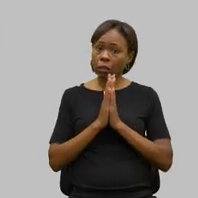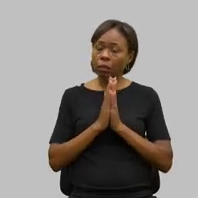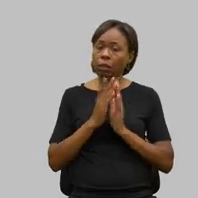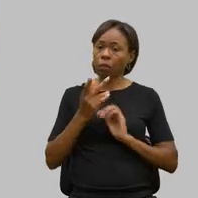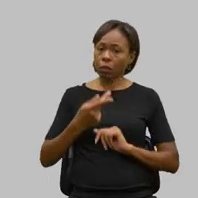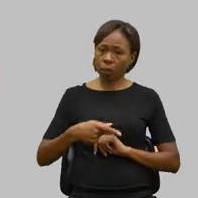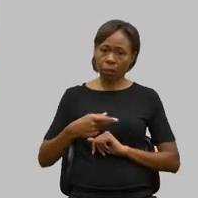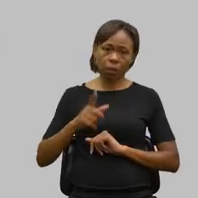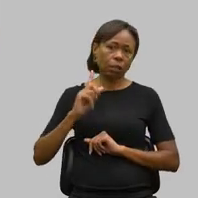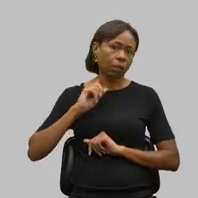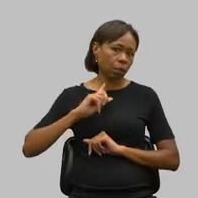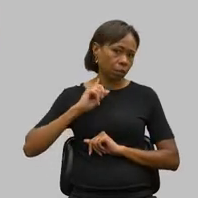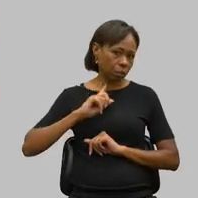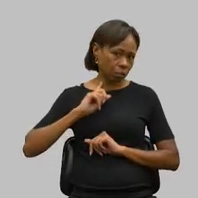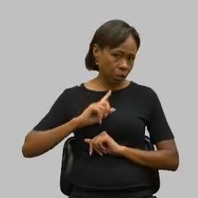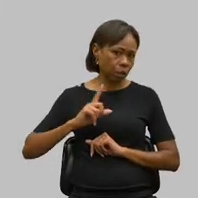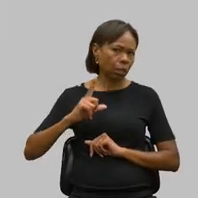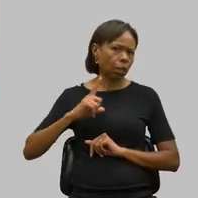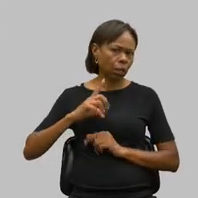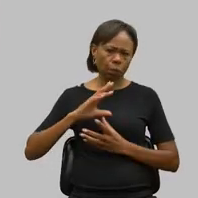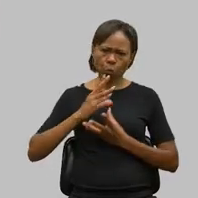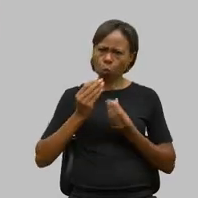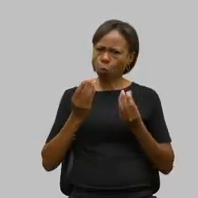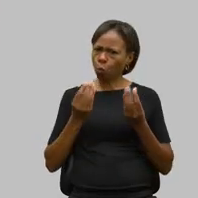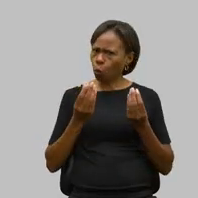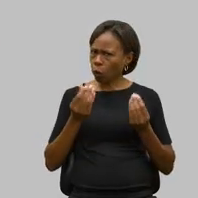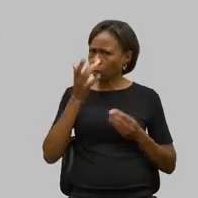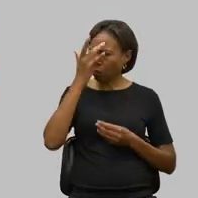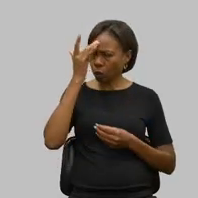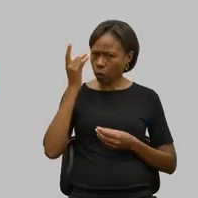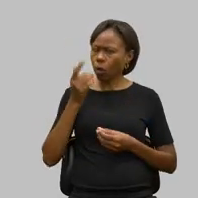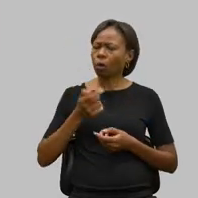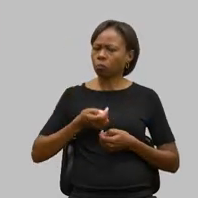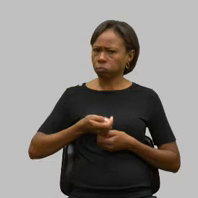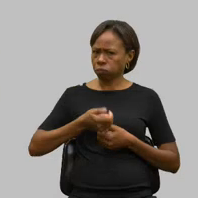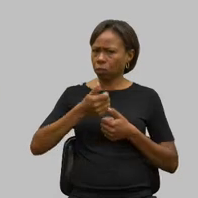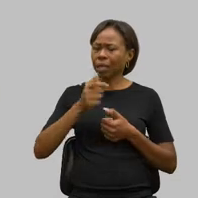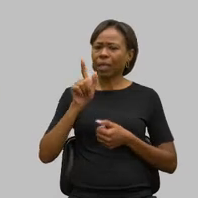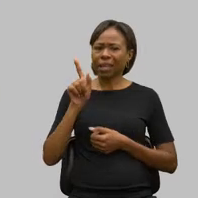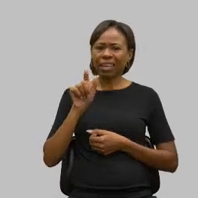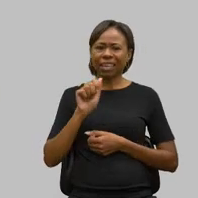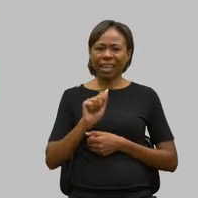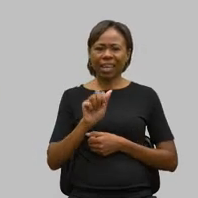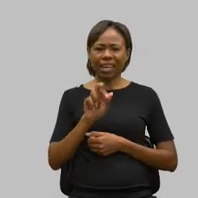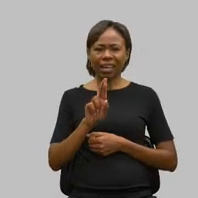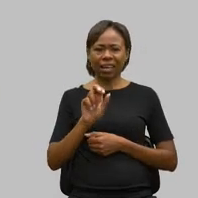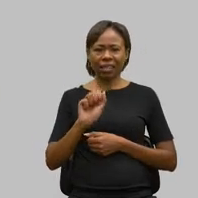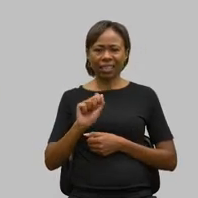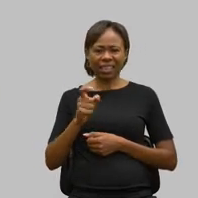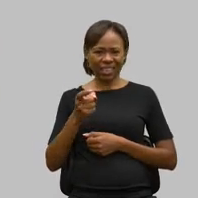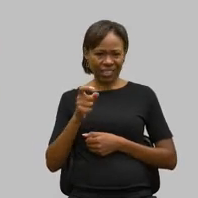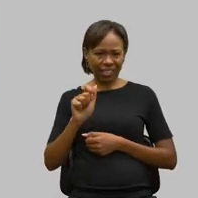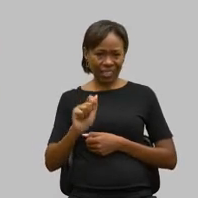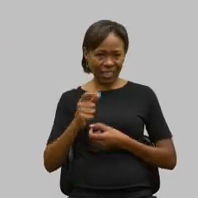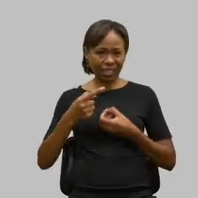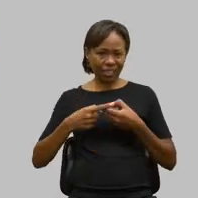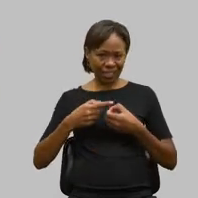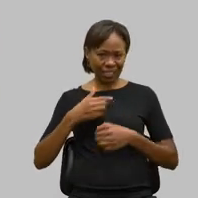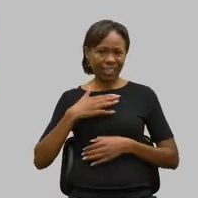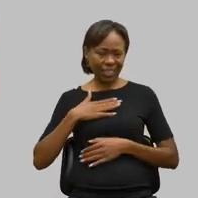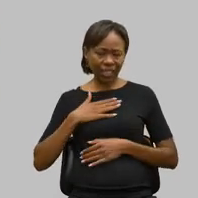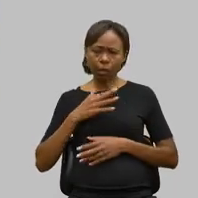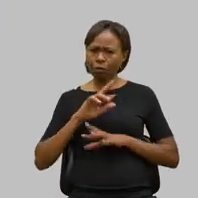muitos doadores. Há exemplo na minha cidade de Araxá, nós temos lá dezenas e centenas de doadores de sangue.